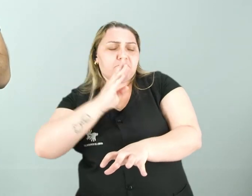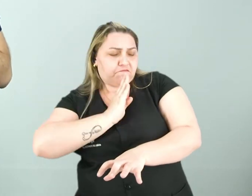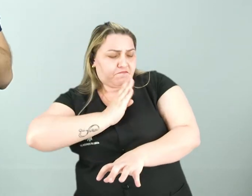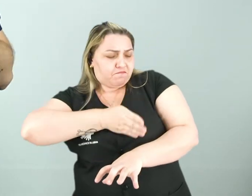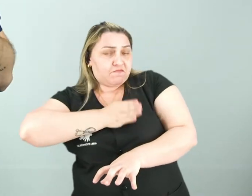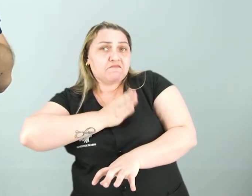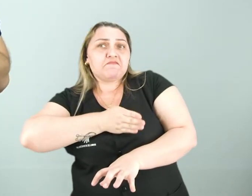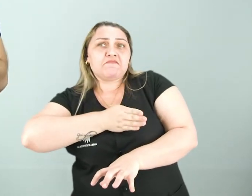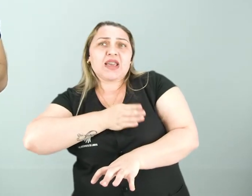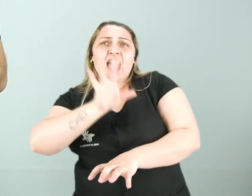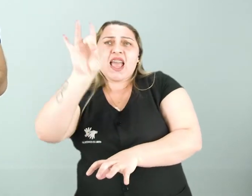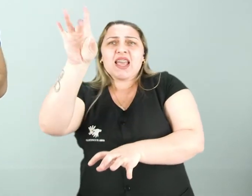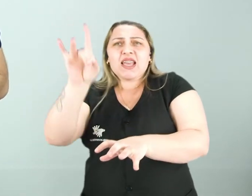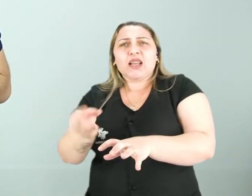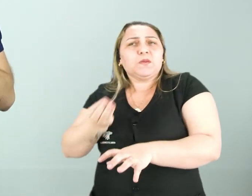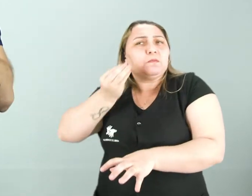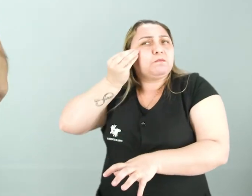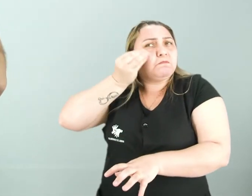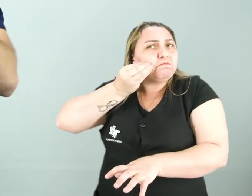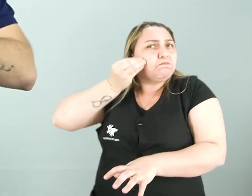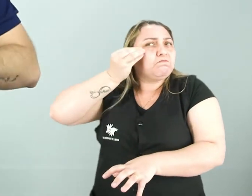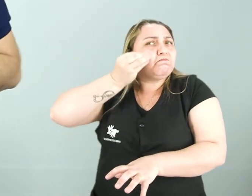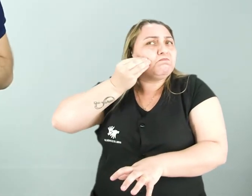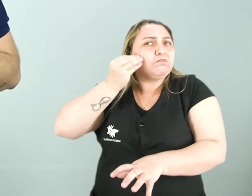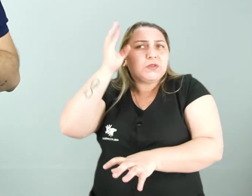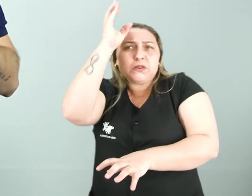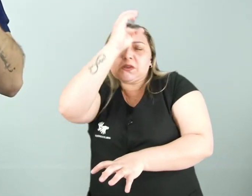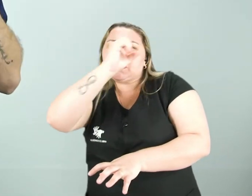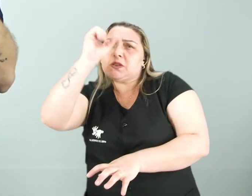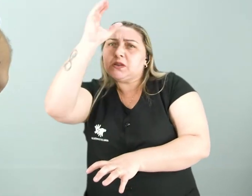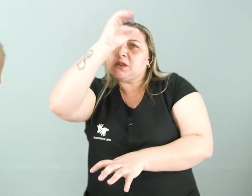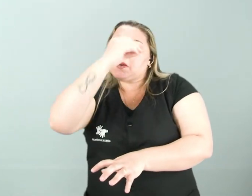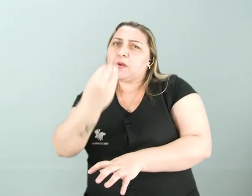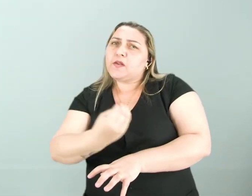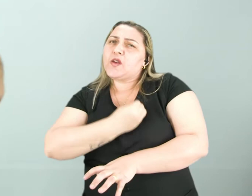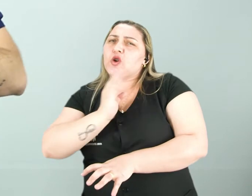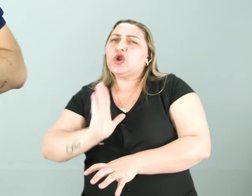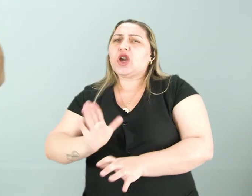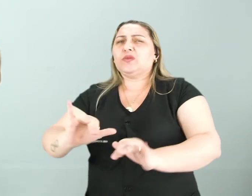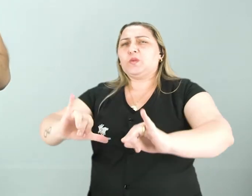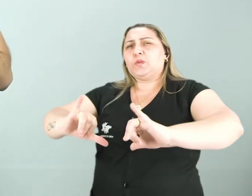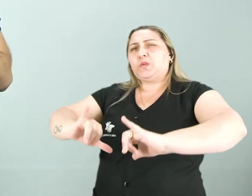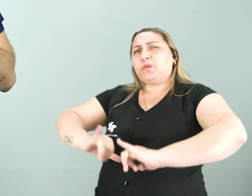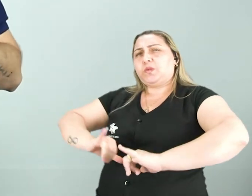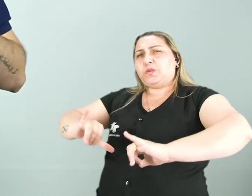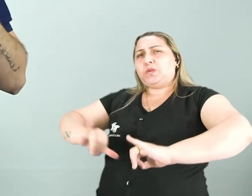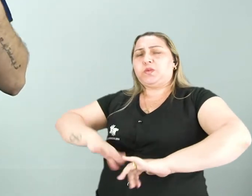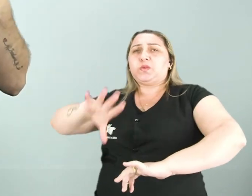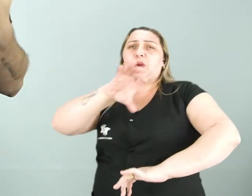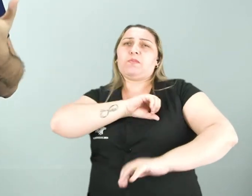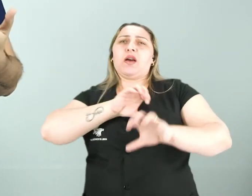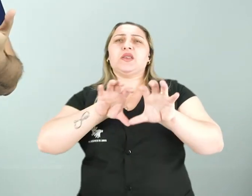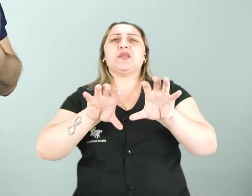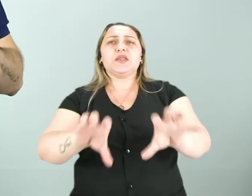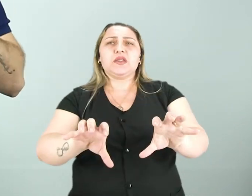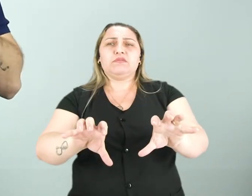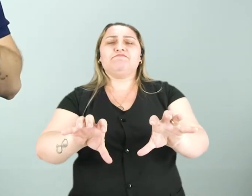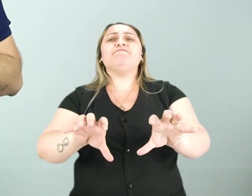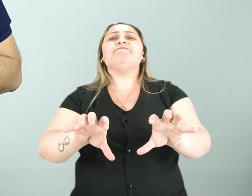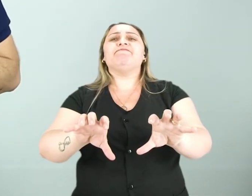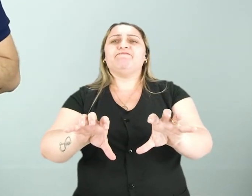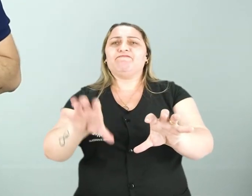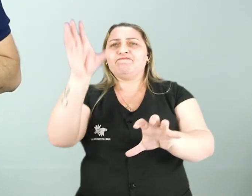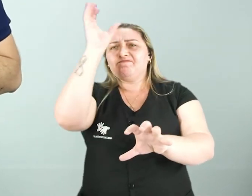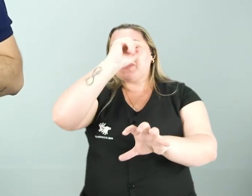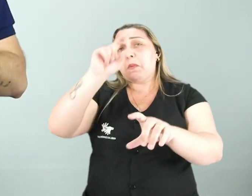coração. É que a cada experiência se aprende uma lição. Eu já sofri por amar assim. Me dediquei, mas foi